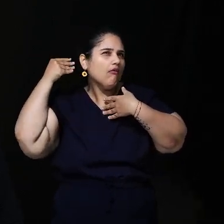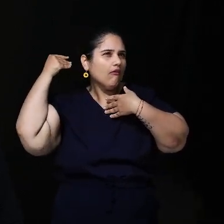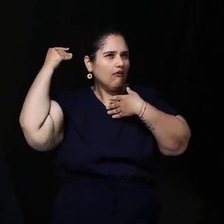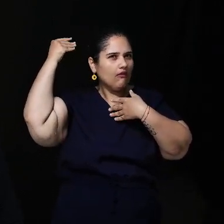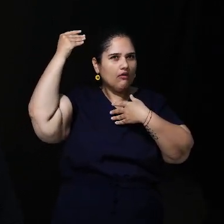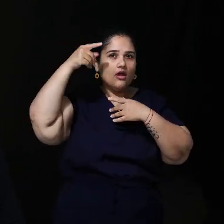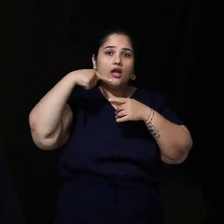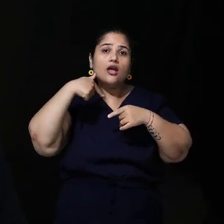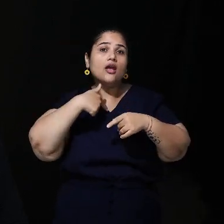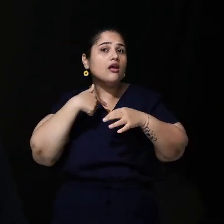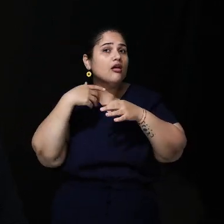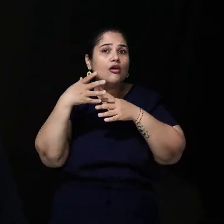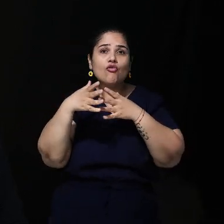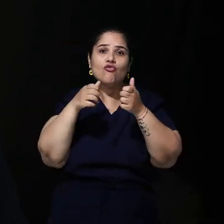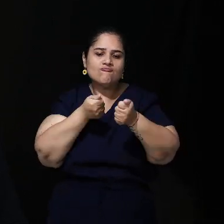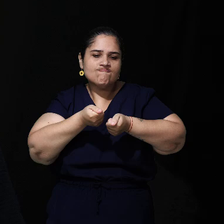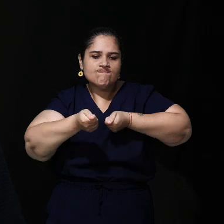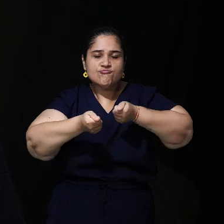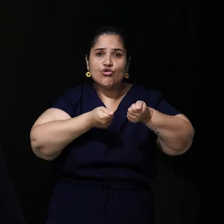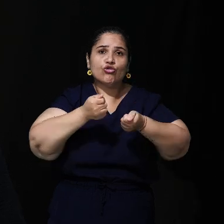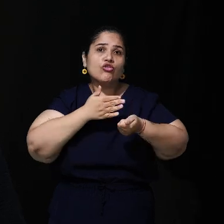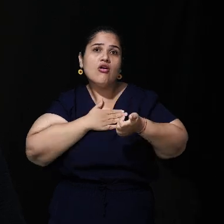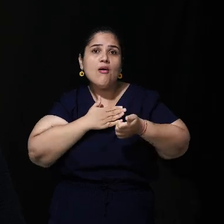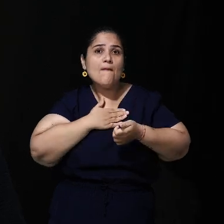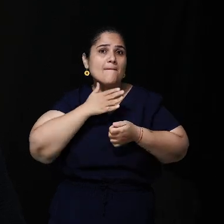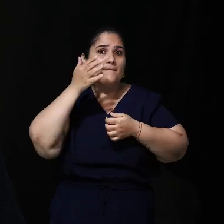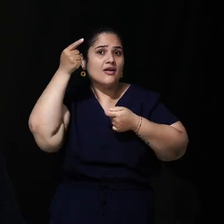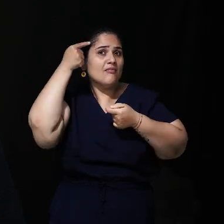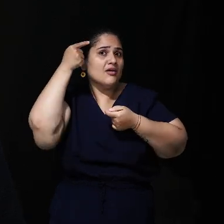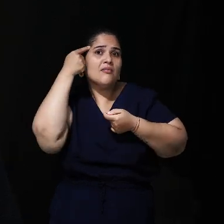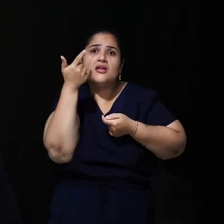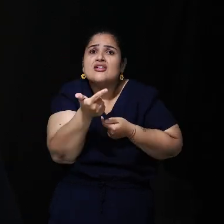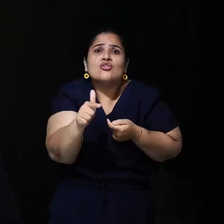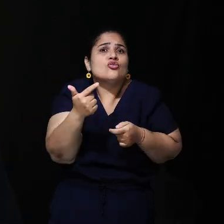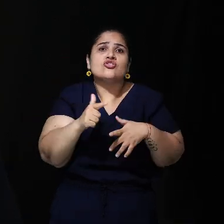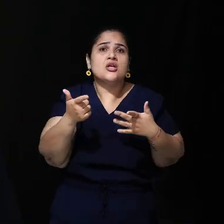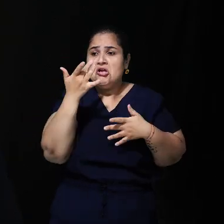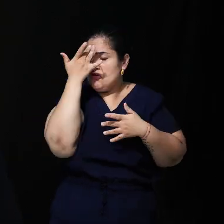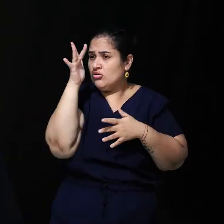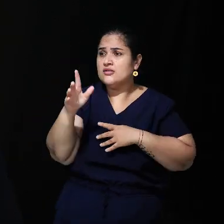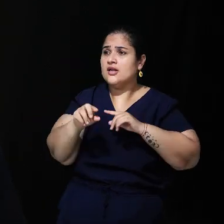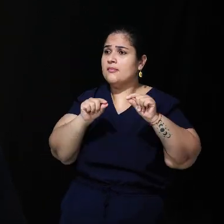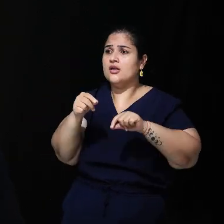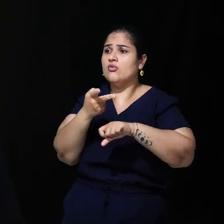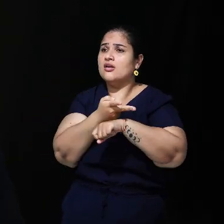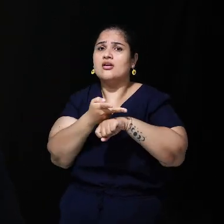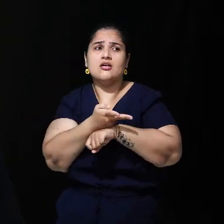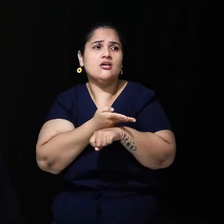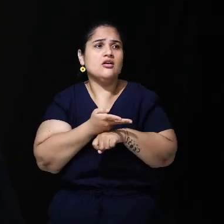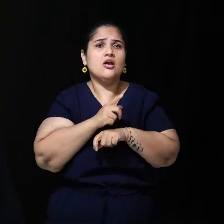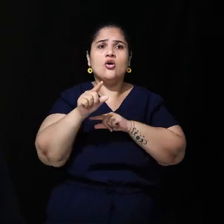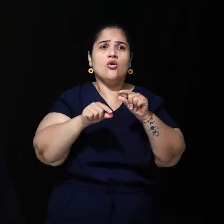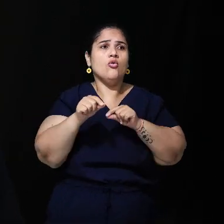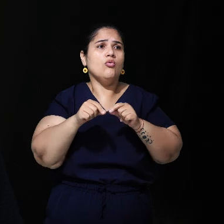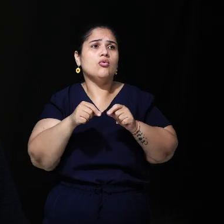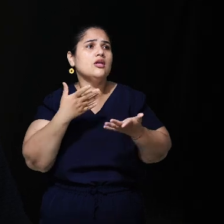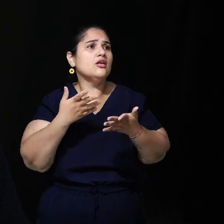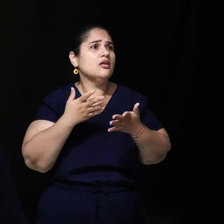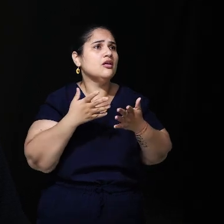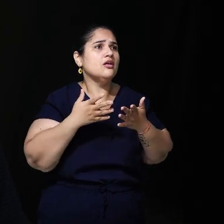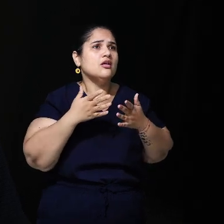meus pensamentos. E eu não sabia o que fazer. Então eu não sabia quem procurar, não sabia como procurar, o que